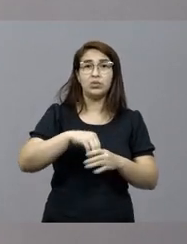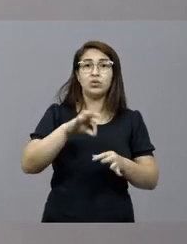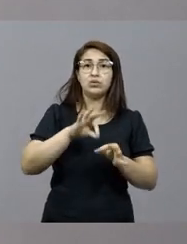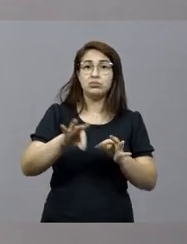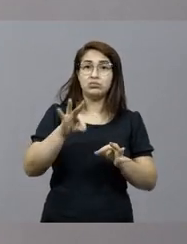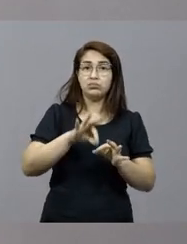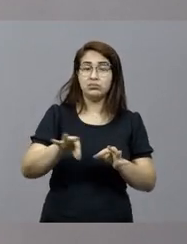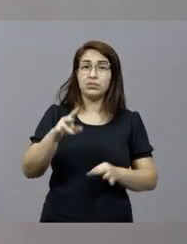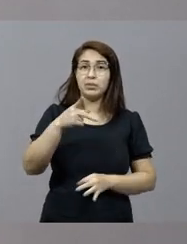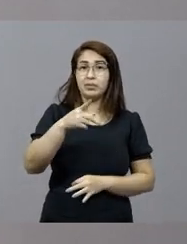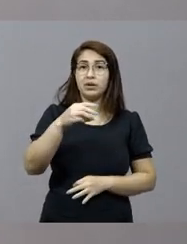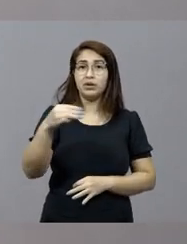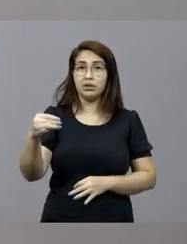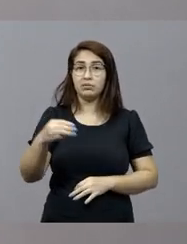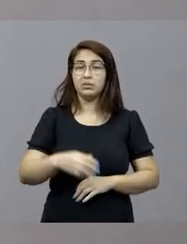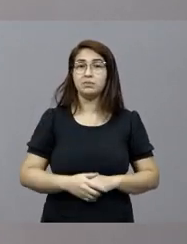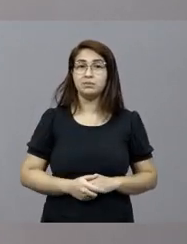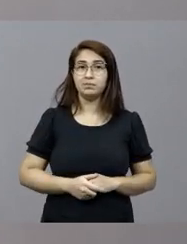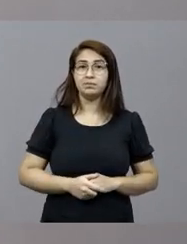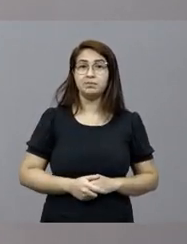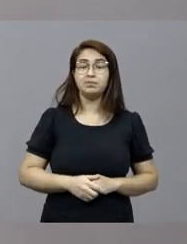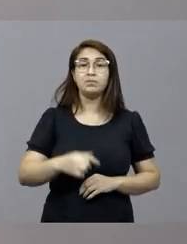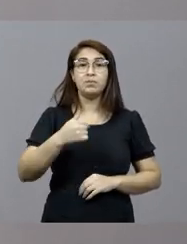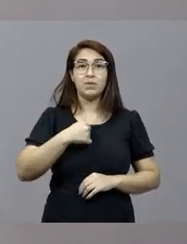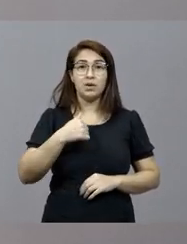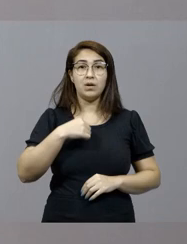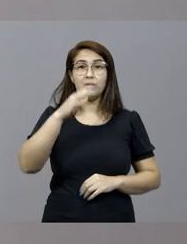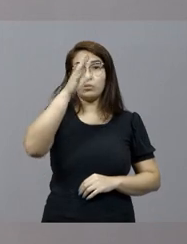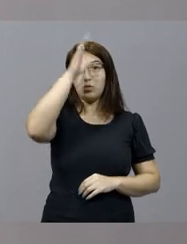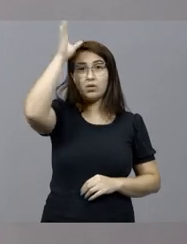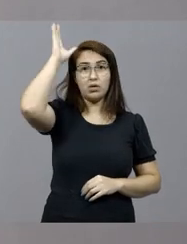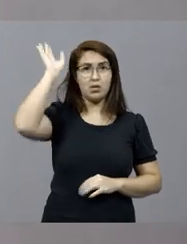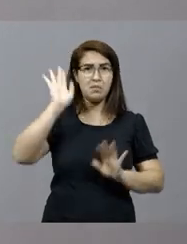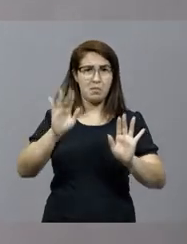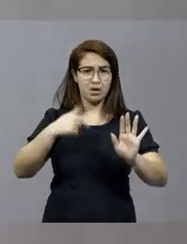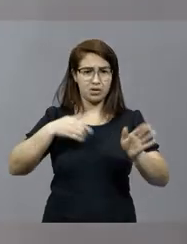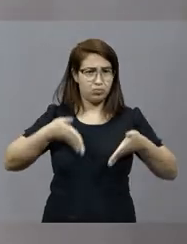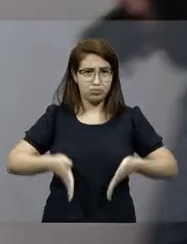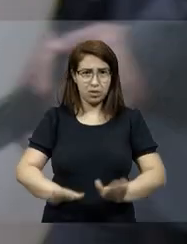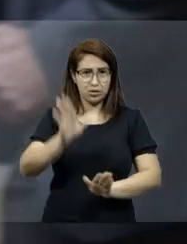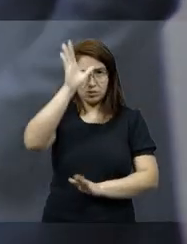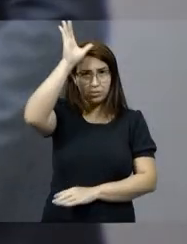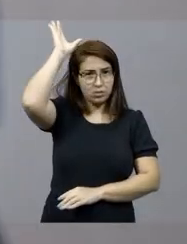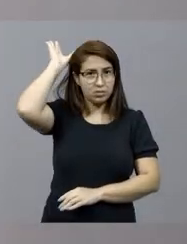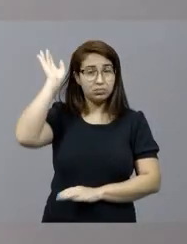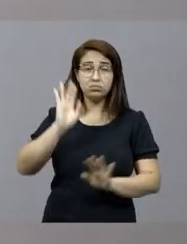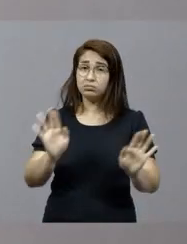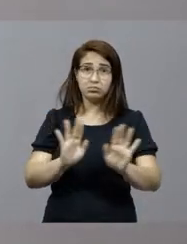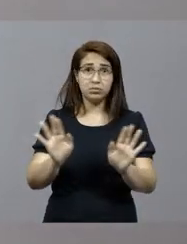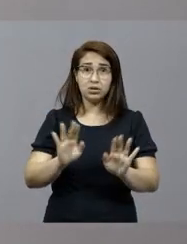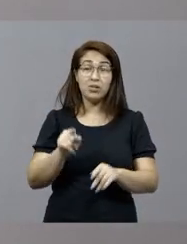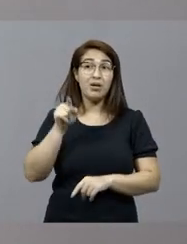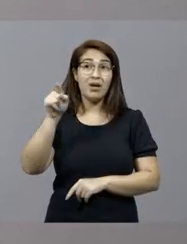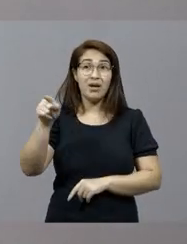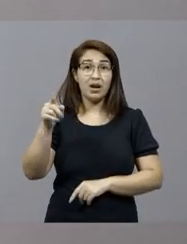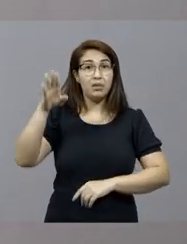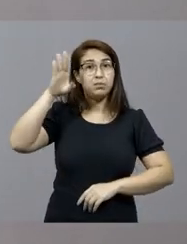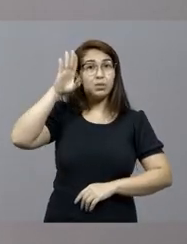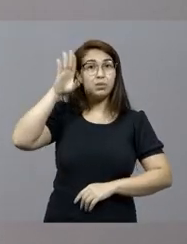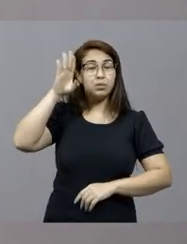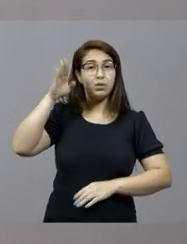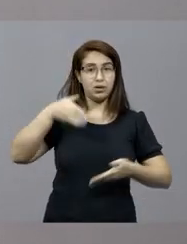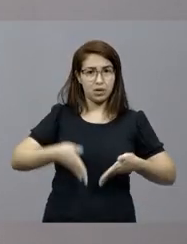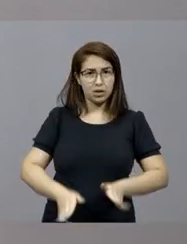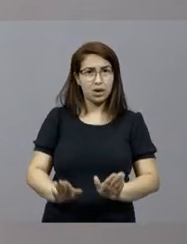estaduais. Eu sou coronel, mas eu não nasci coronel. O soldado, ele também não nasce soldado.